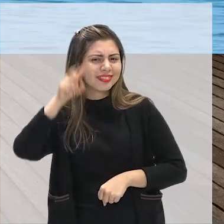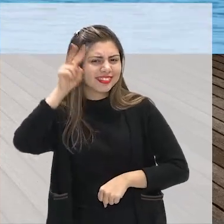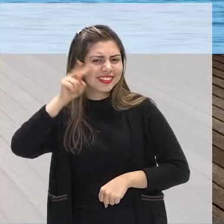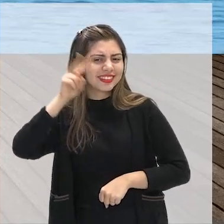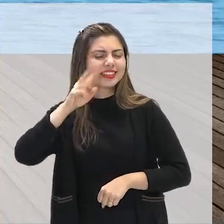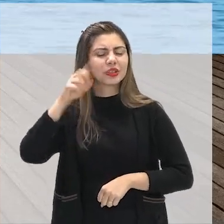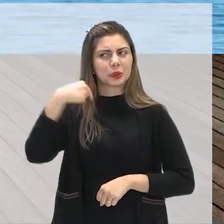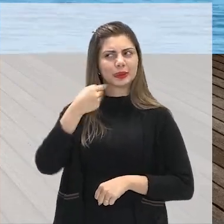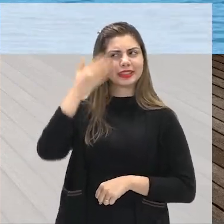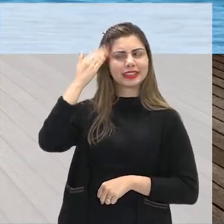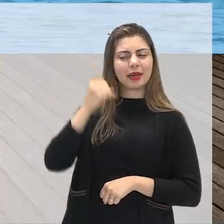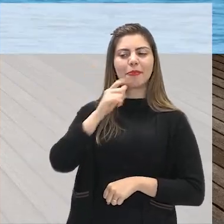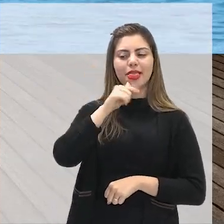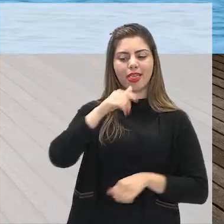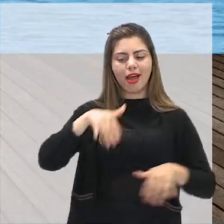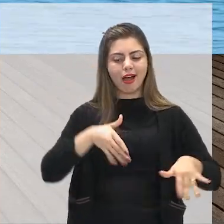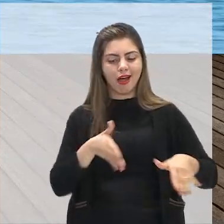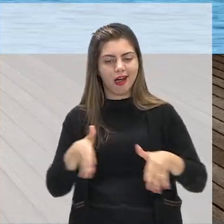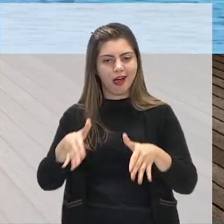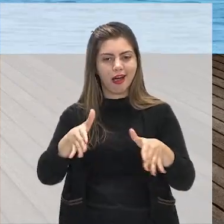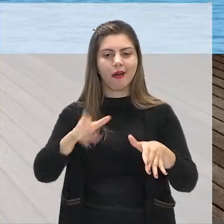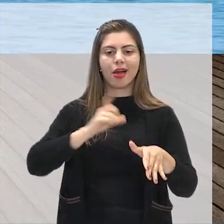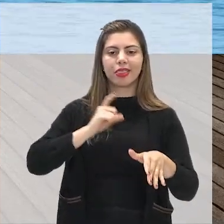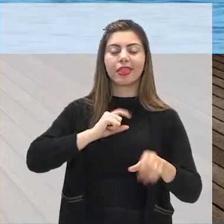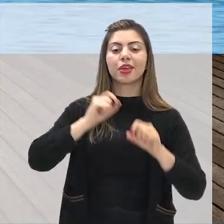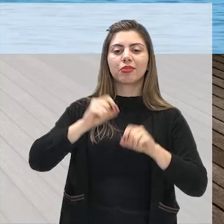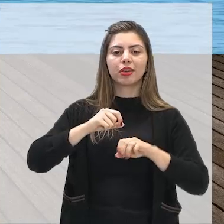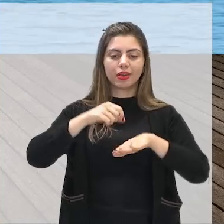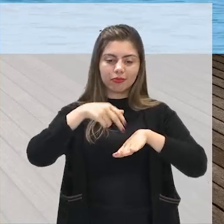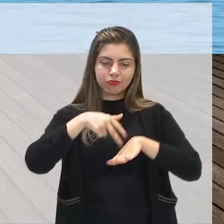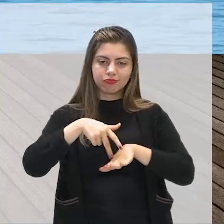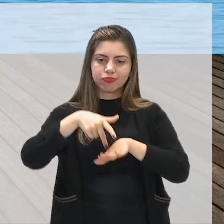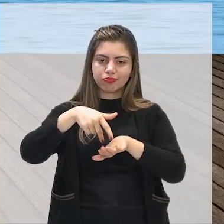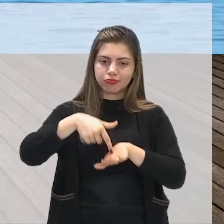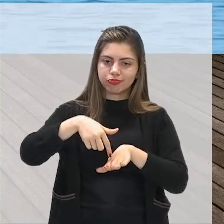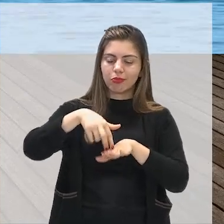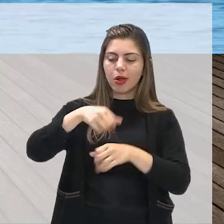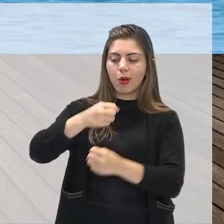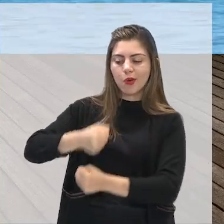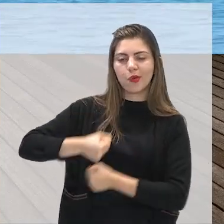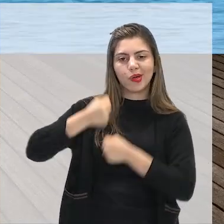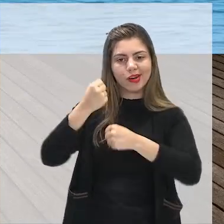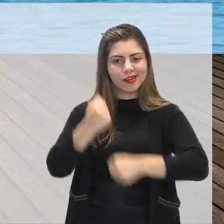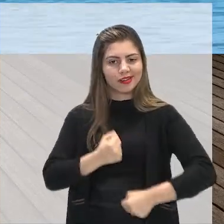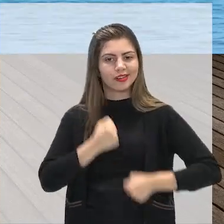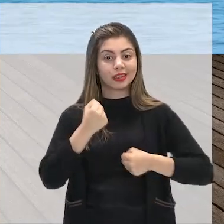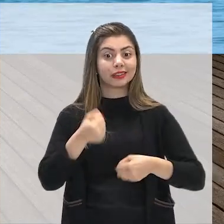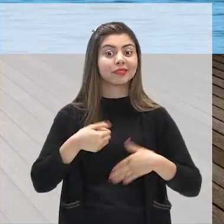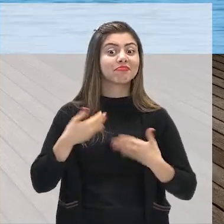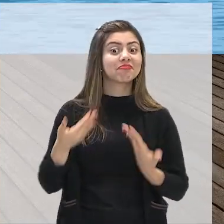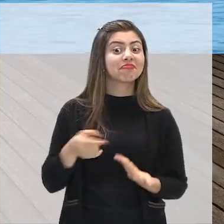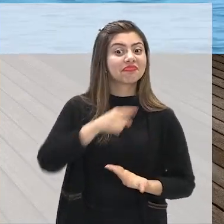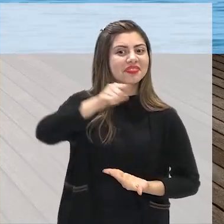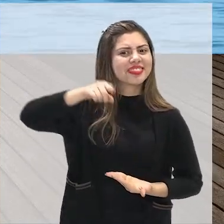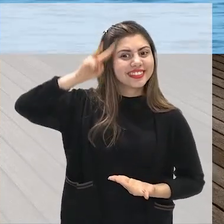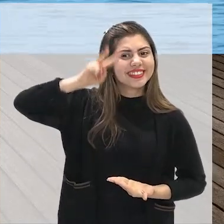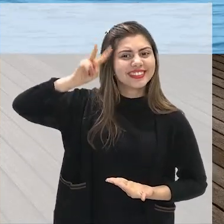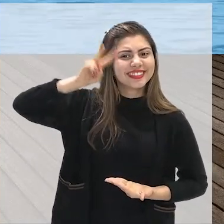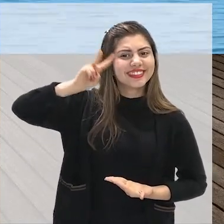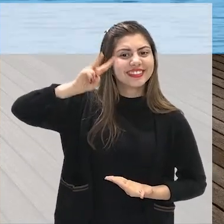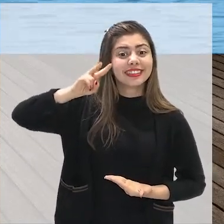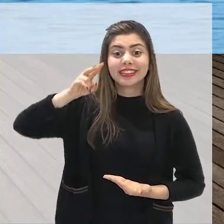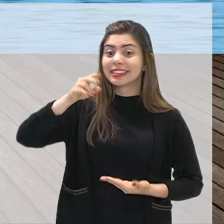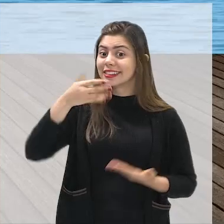no meio aquático, que tem a presença da prancha, que tem o remo. E aí, vocês lembram? Se